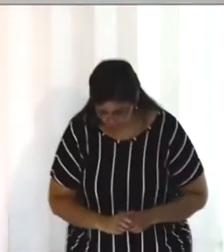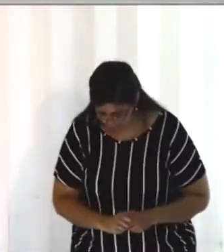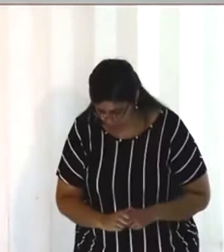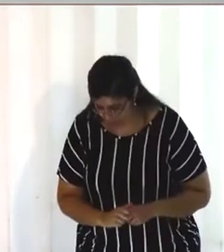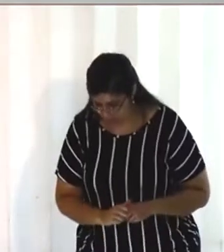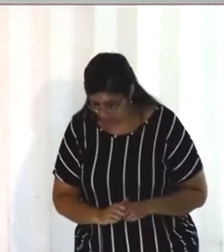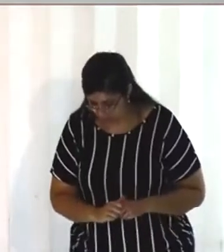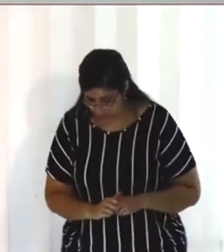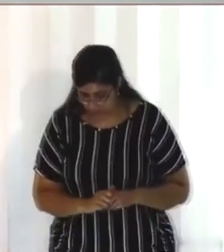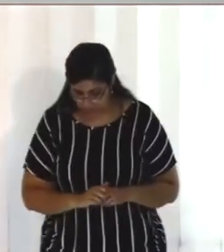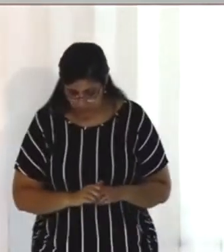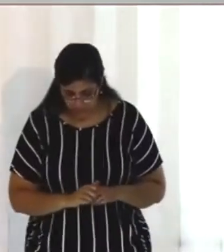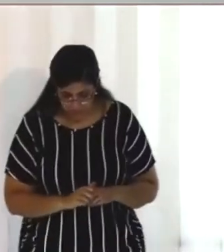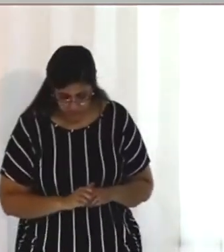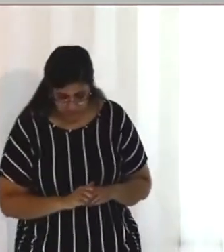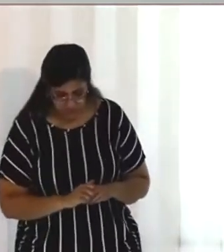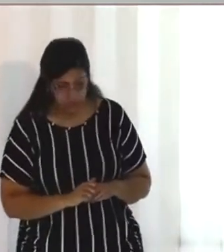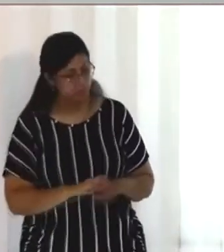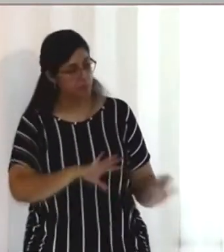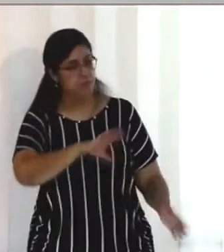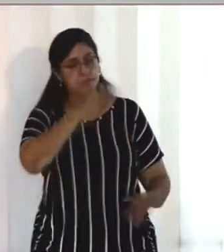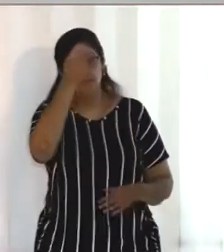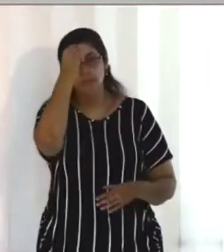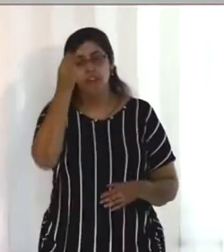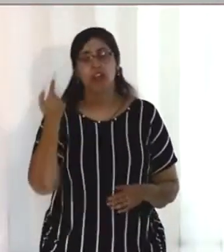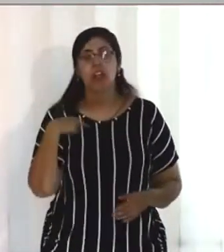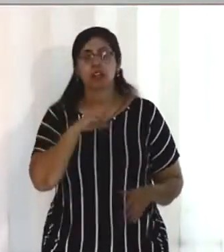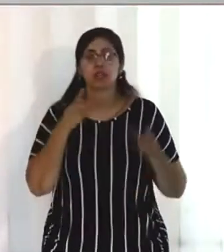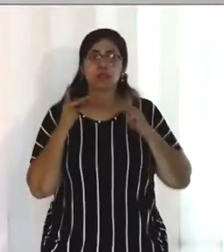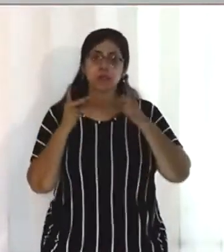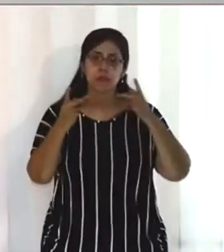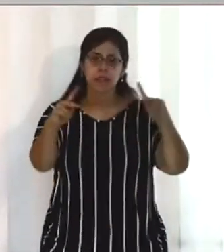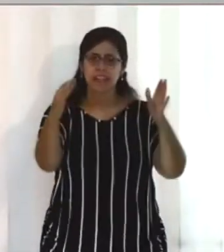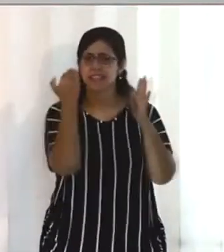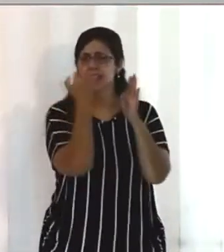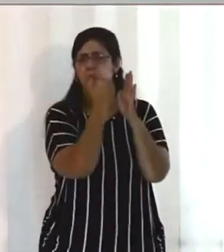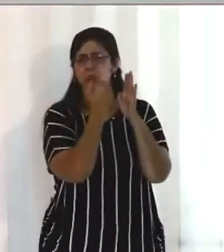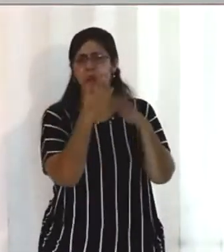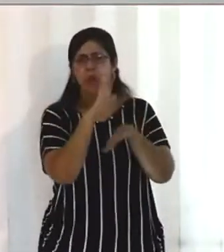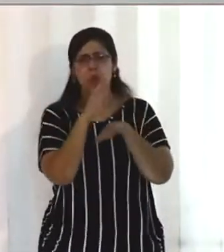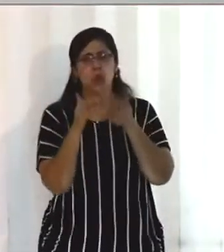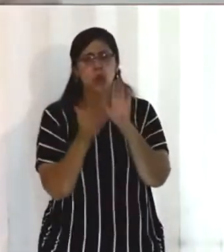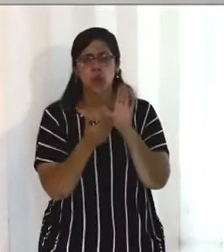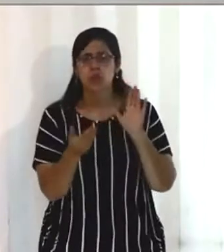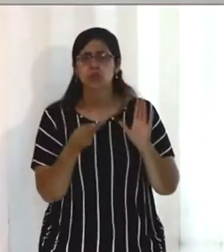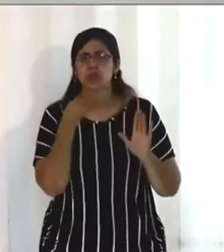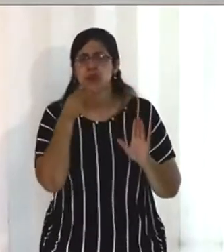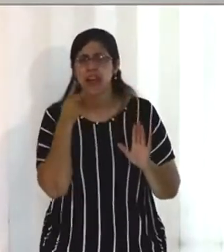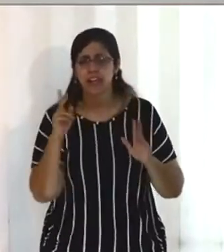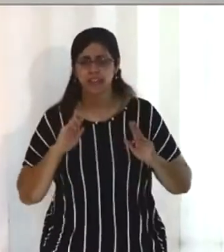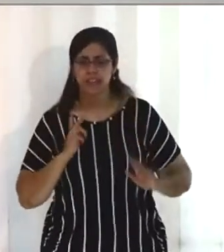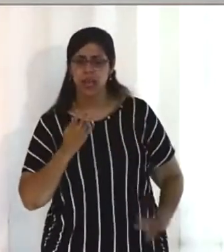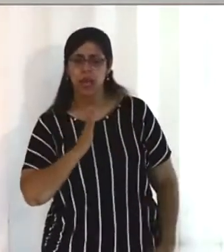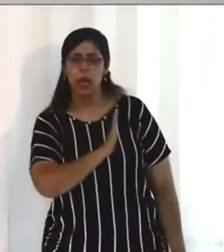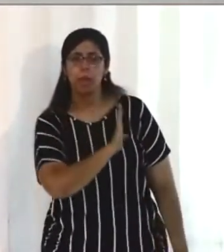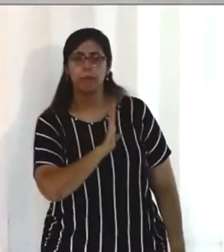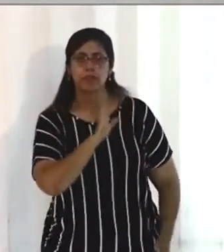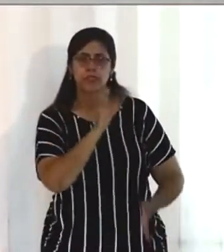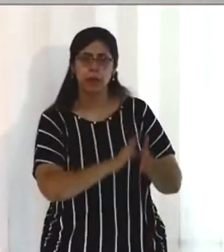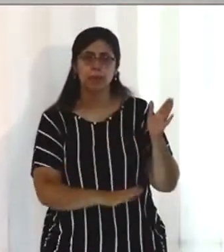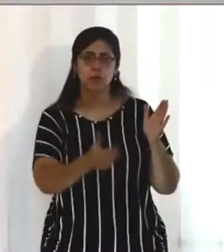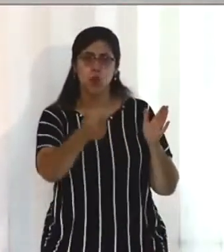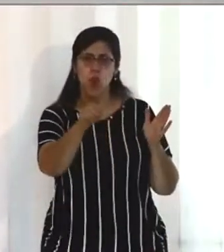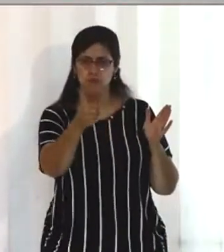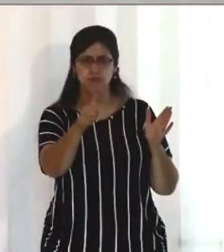nós iniciaremos uma série para tratar de todos os nomes de Hebreus 11 e suas situações. Eu imagino que isso